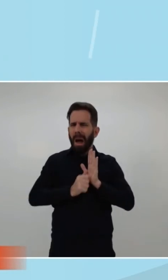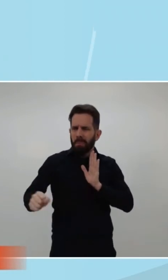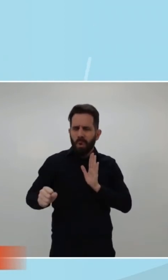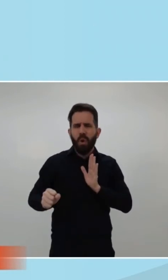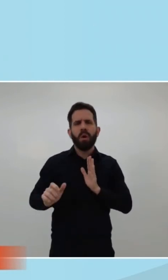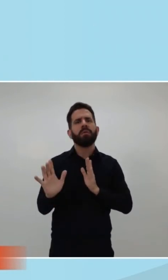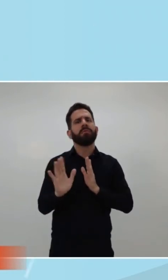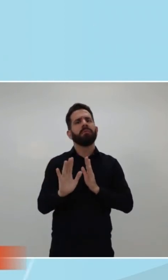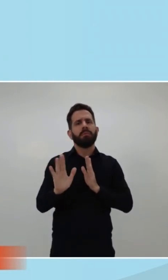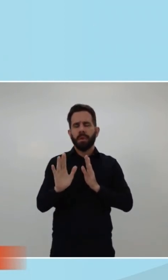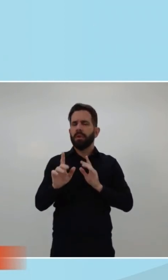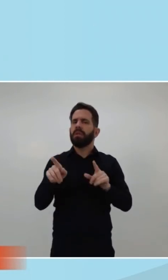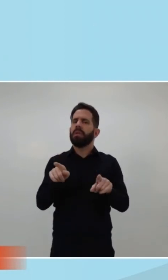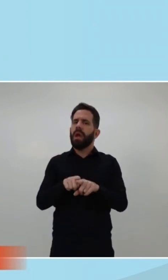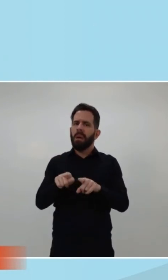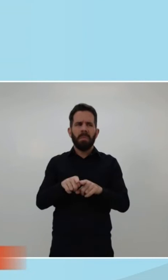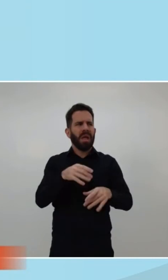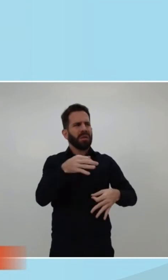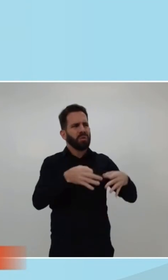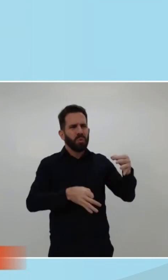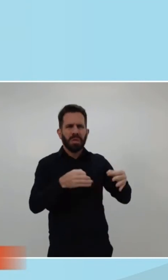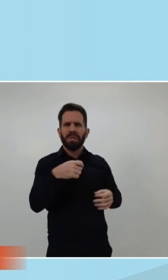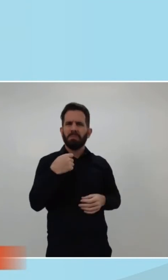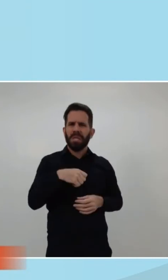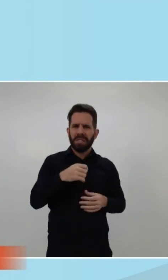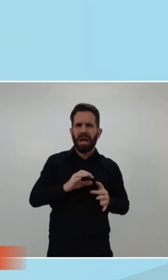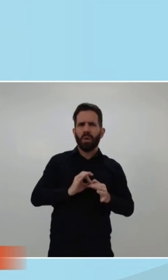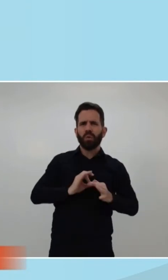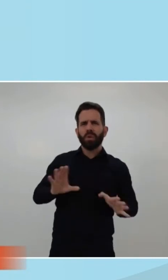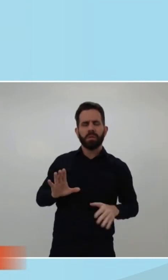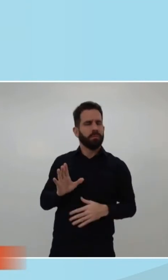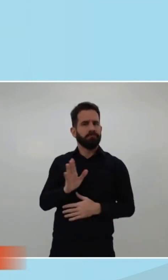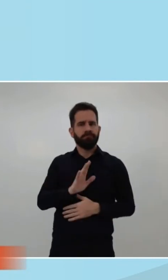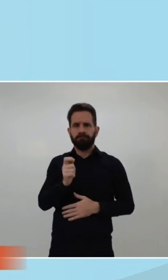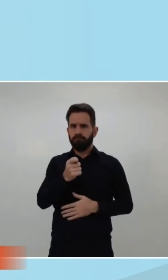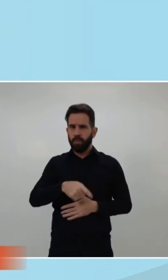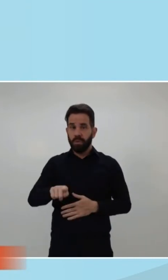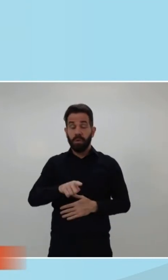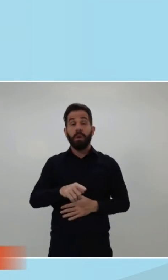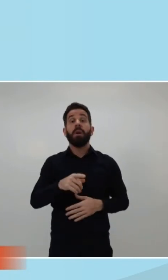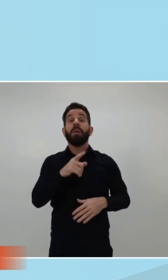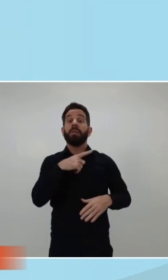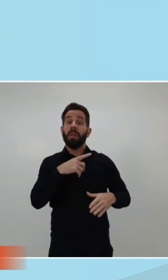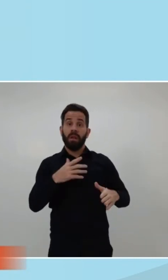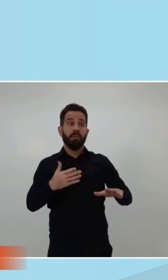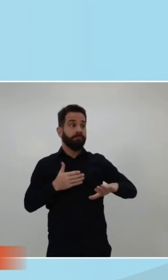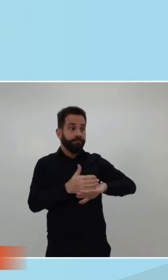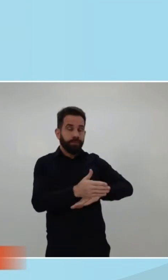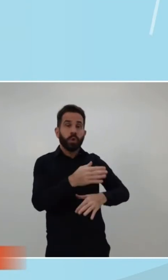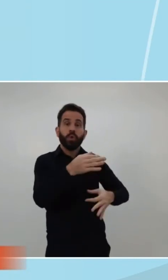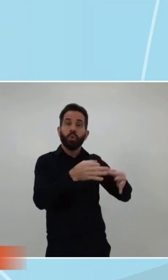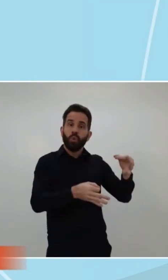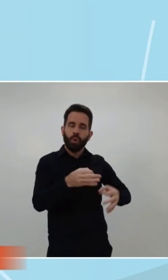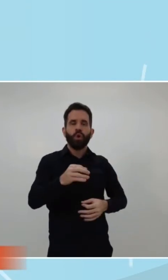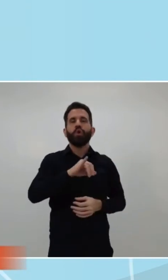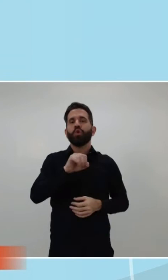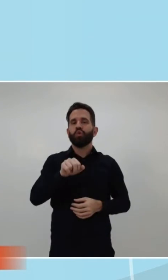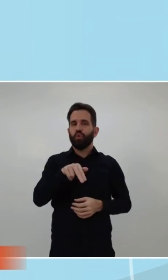de autorização judicial para realizá-lo. Durante a audiência de análise dessa autorização, a juíza Joana Zimmer,